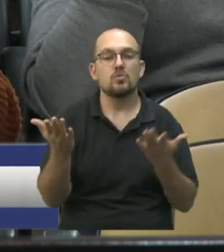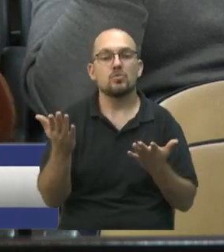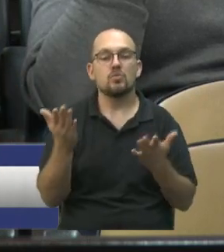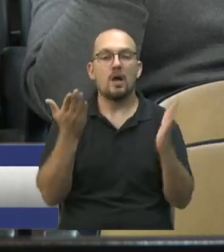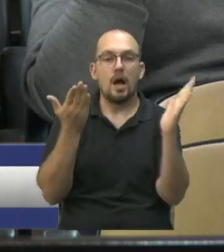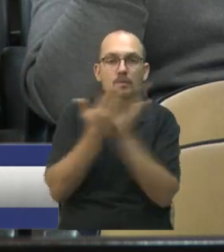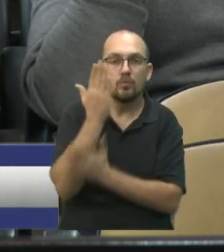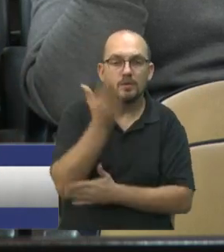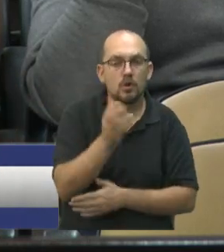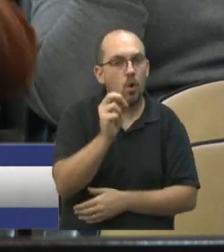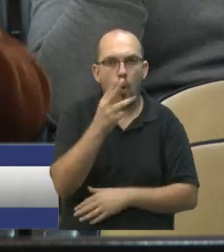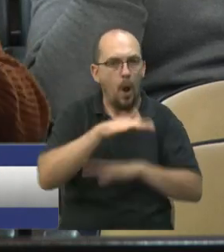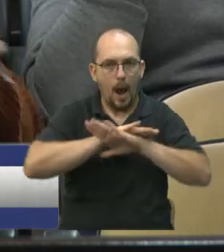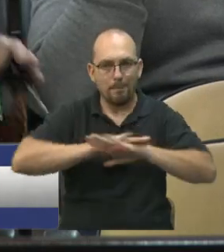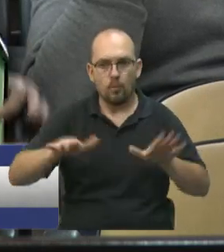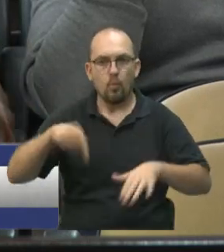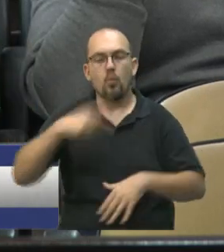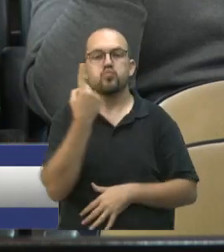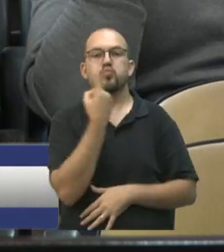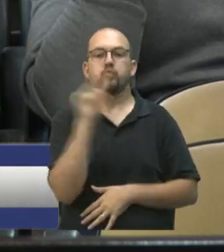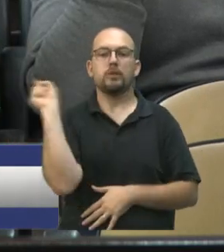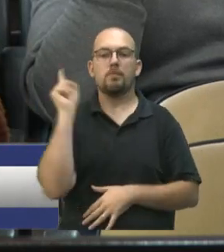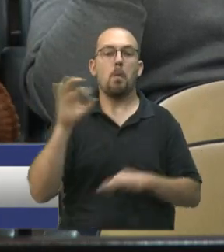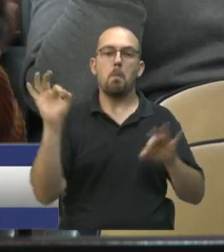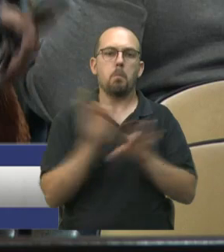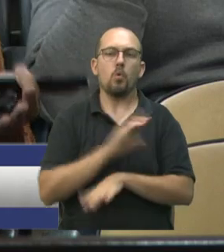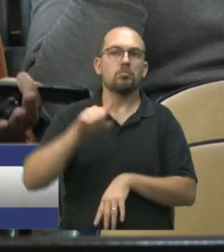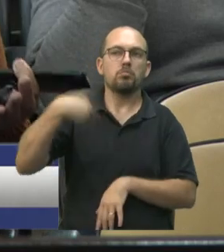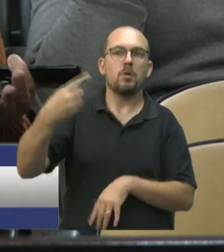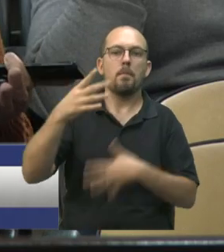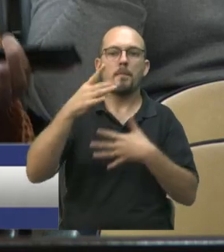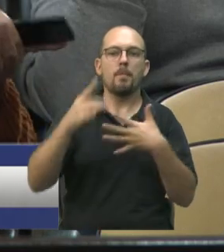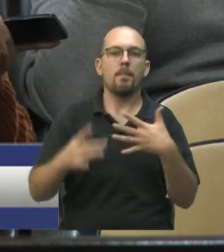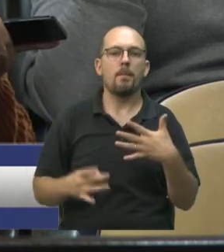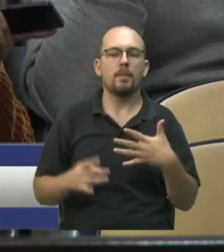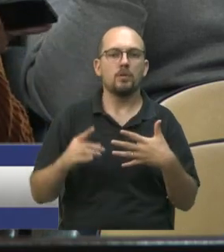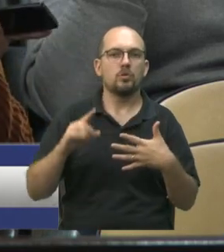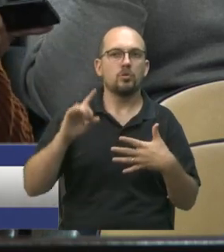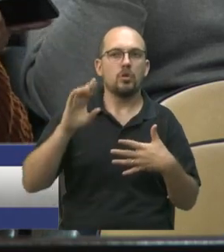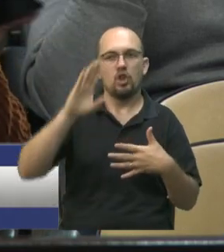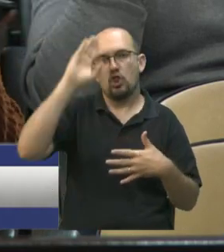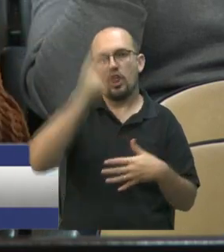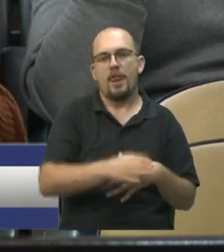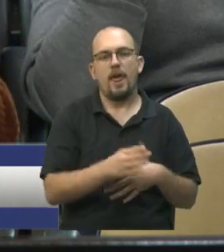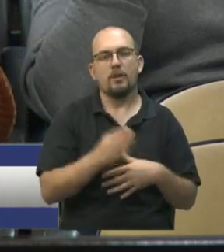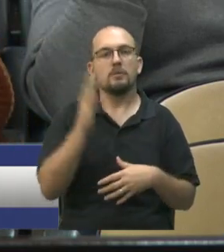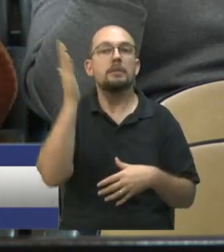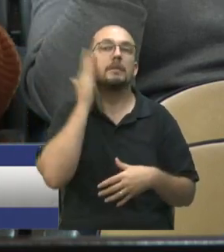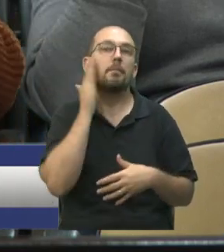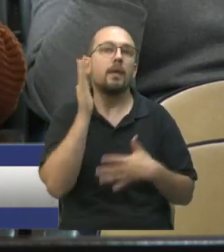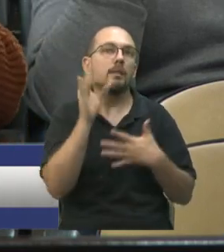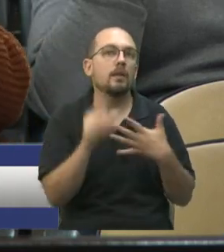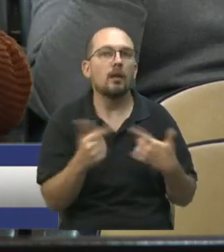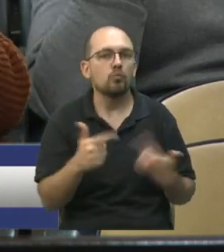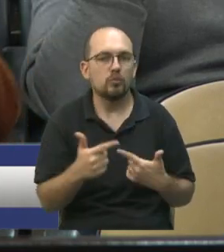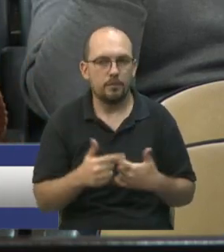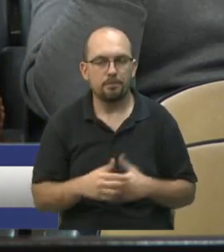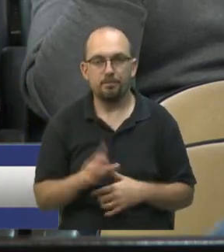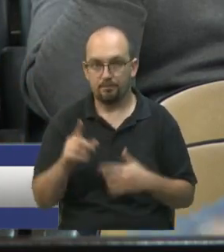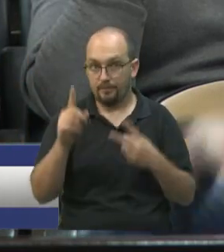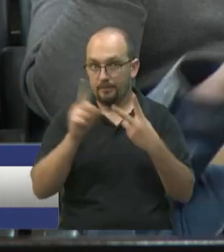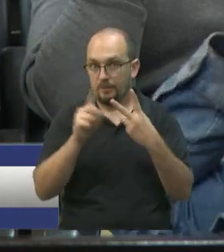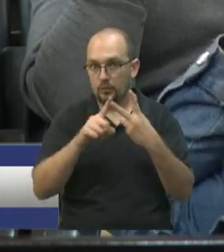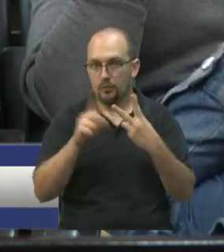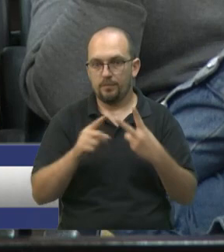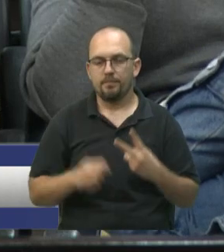ou se acabou, essa daqui é a última discussão e daqui para lá ela vai detalhada sem a gente saber o detalhe. Essa é a segunda pergunta.